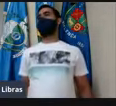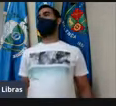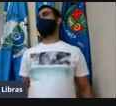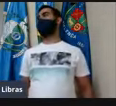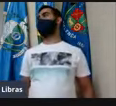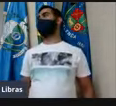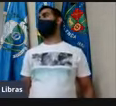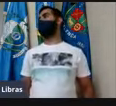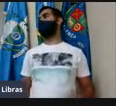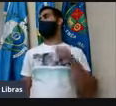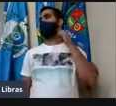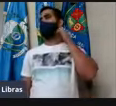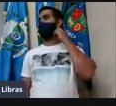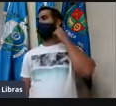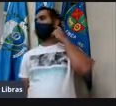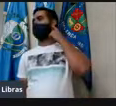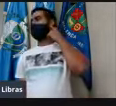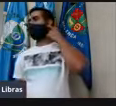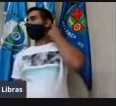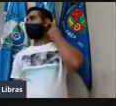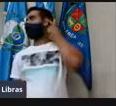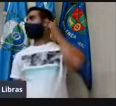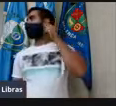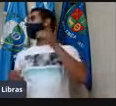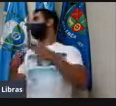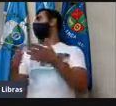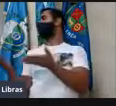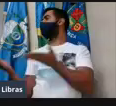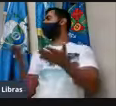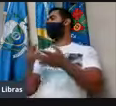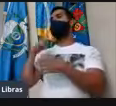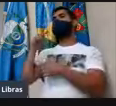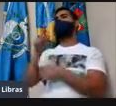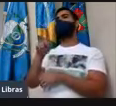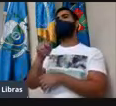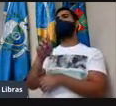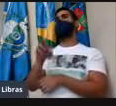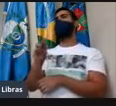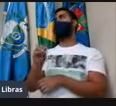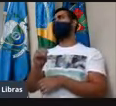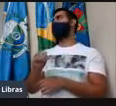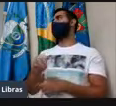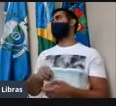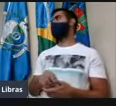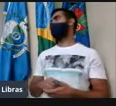Peço a presença do vereador Pedro Graça para que possamos ler a sua indicação.